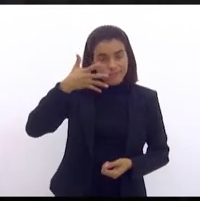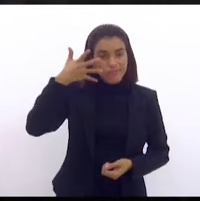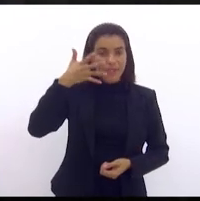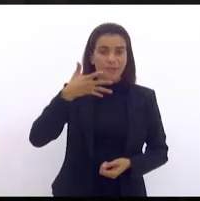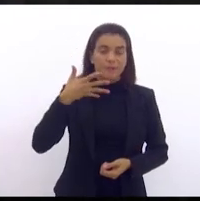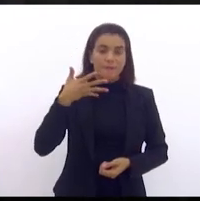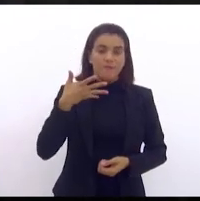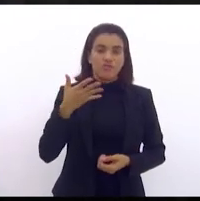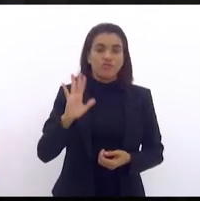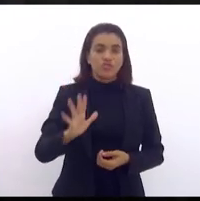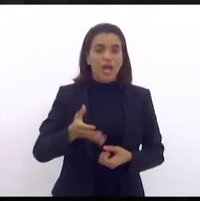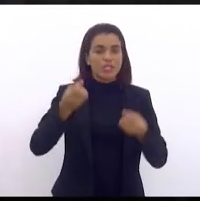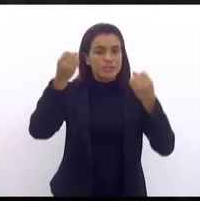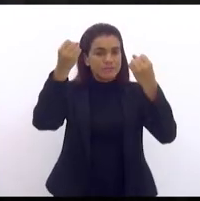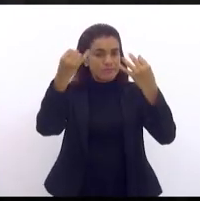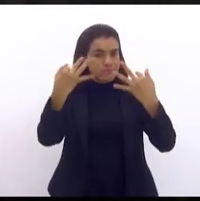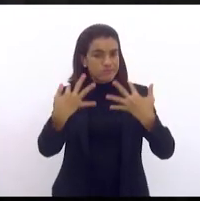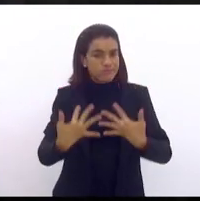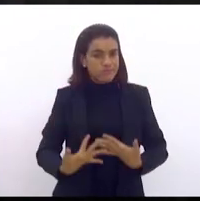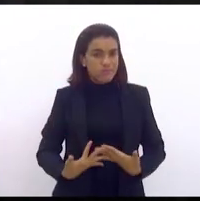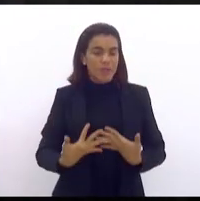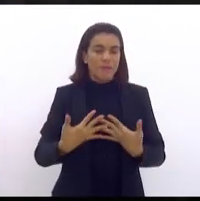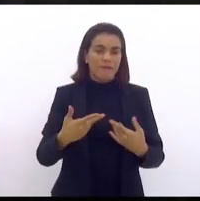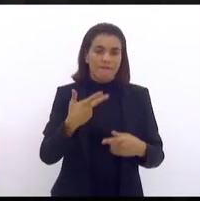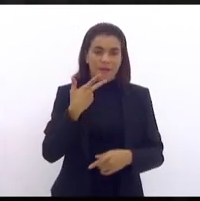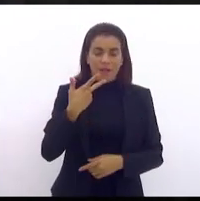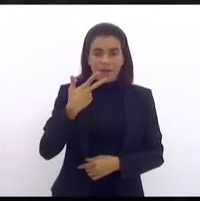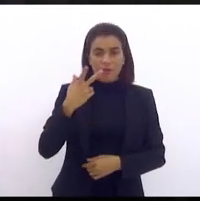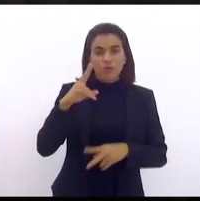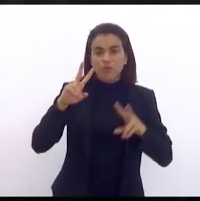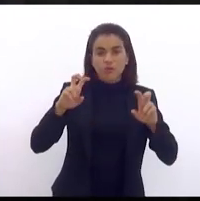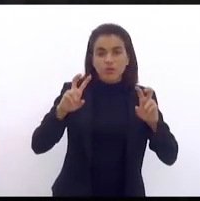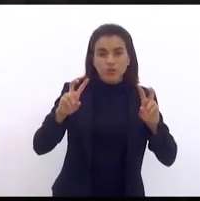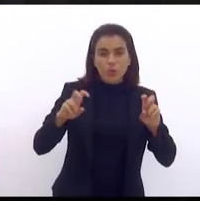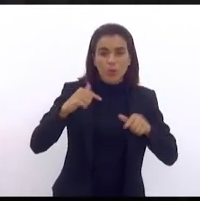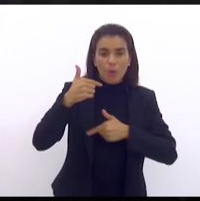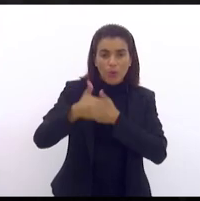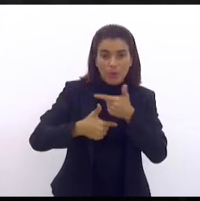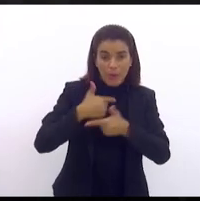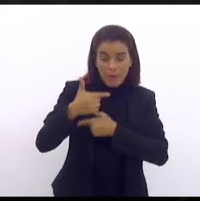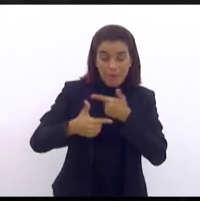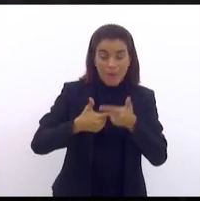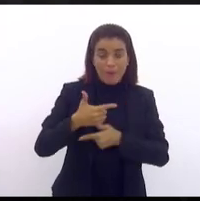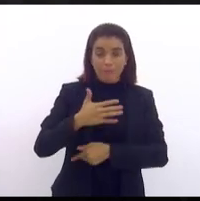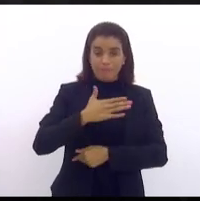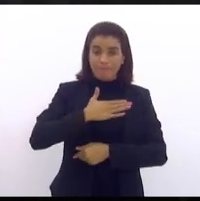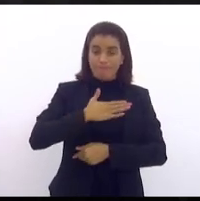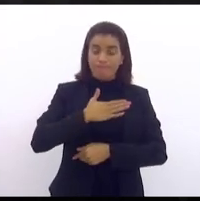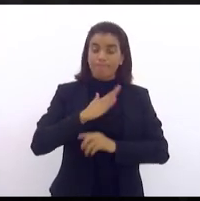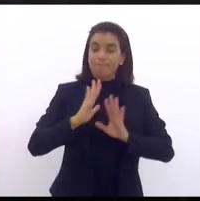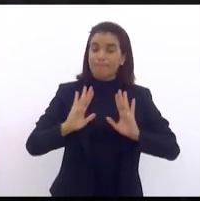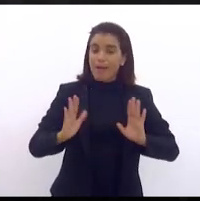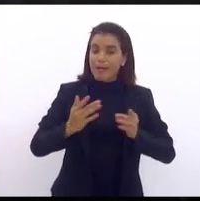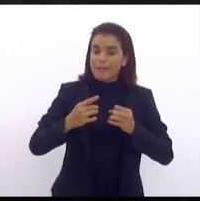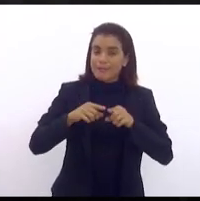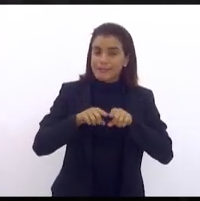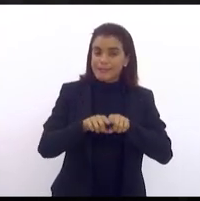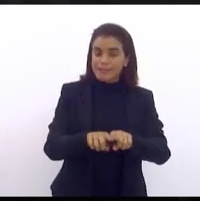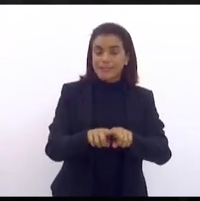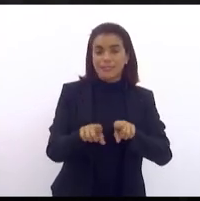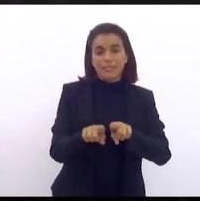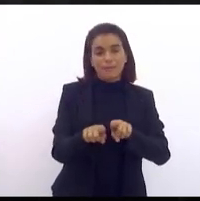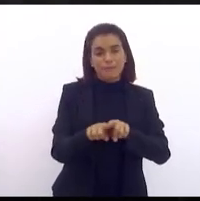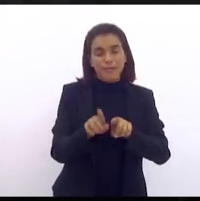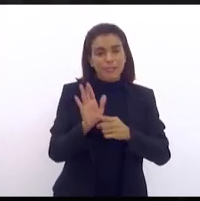prestação já de Contas do meu mandato para iniciar mas ao mesmo tempo de